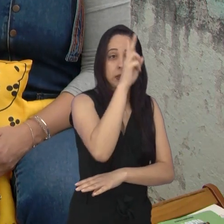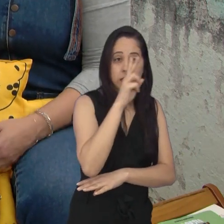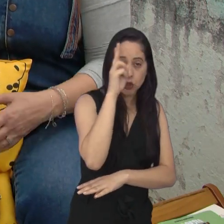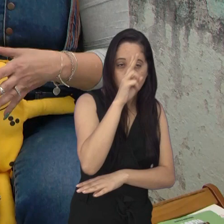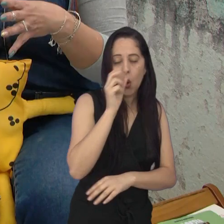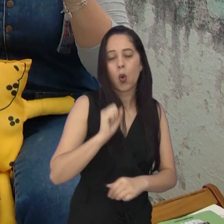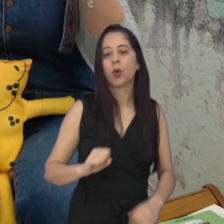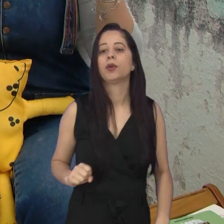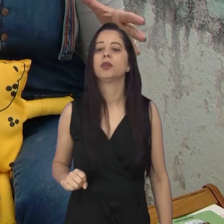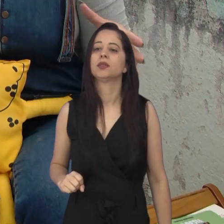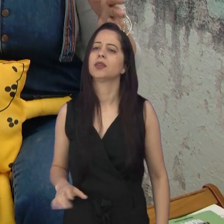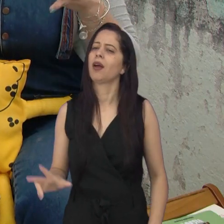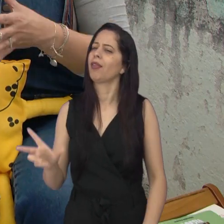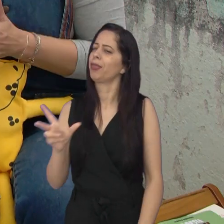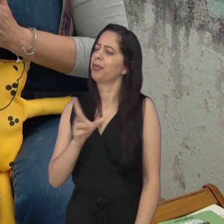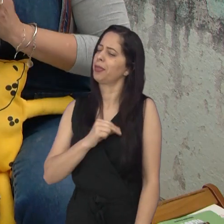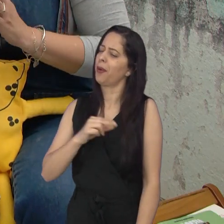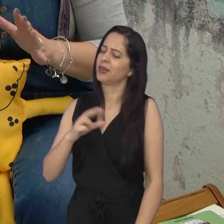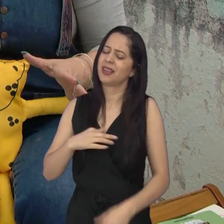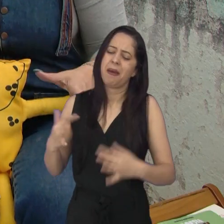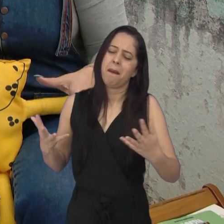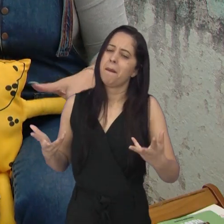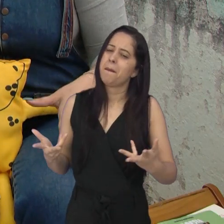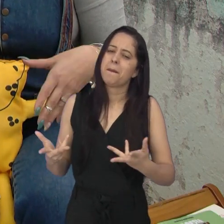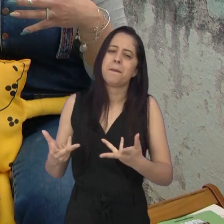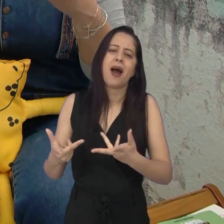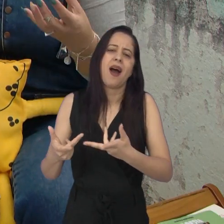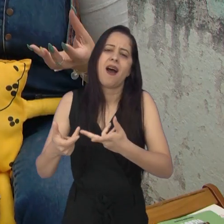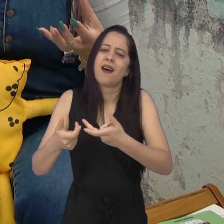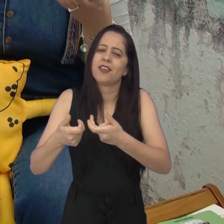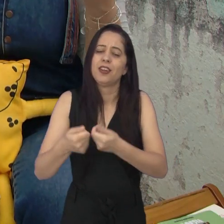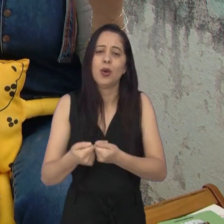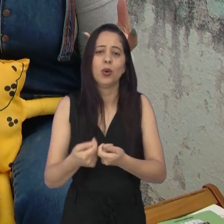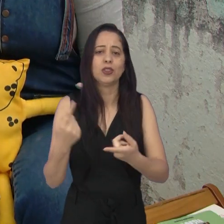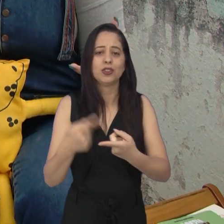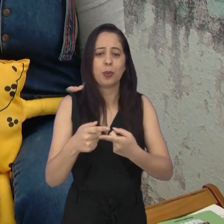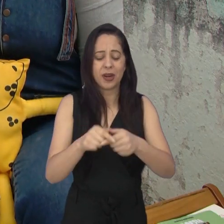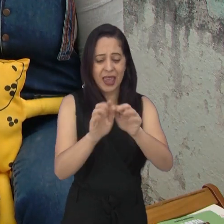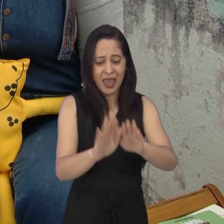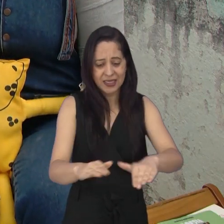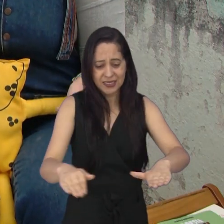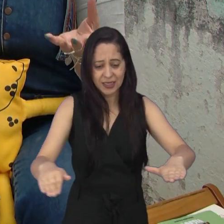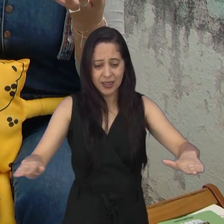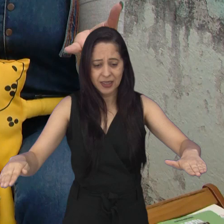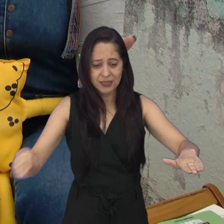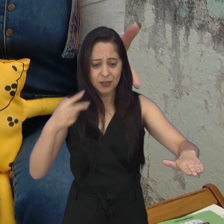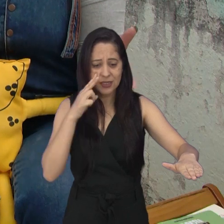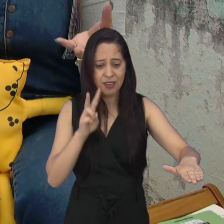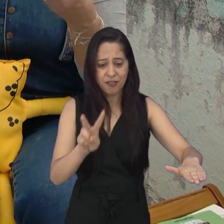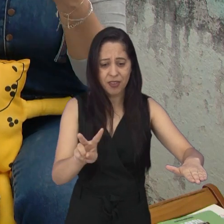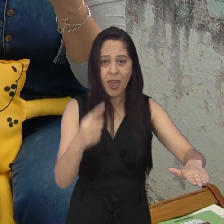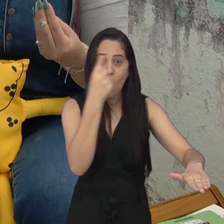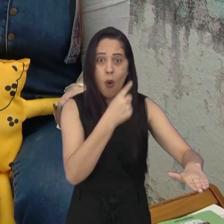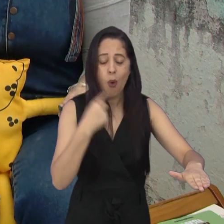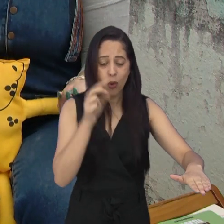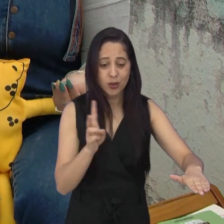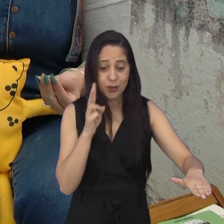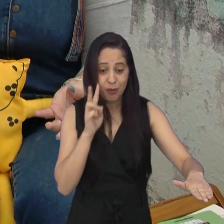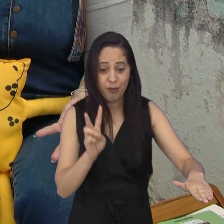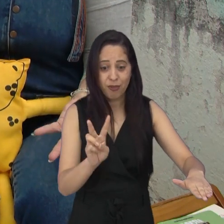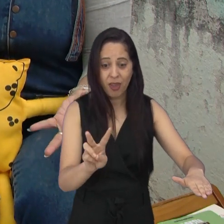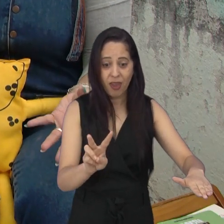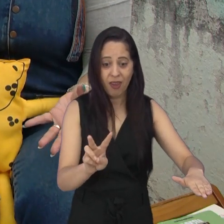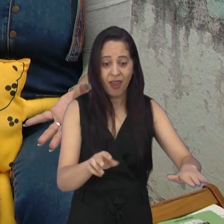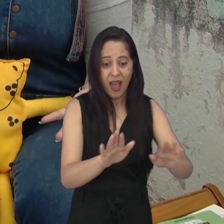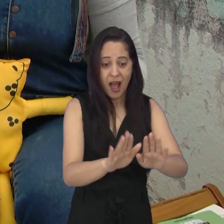apresentando. Deve ser muito gratificante ver a carinha de cada criança ao terminar de contar